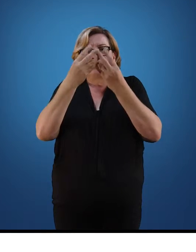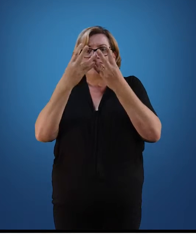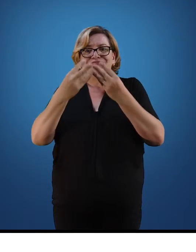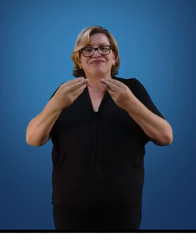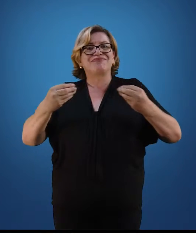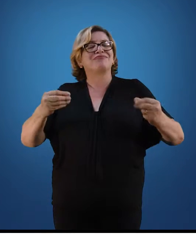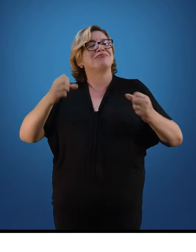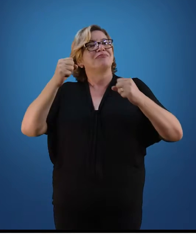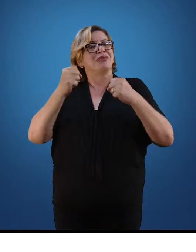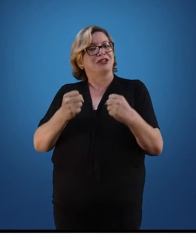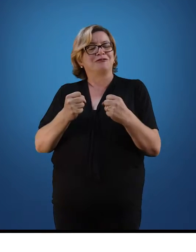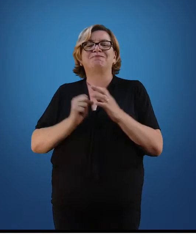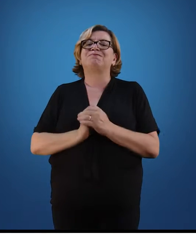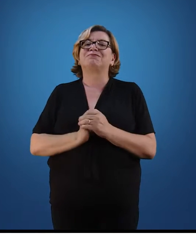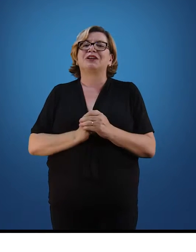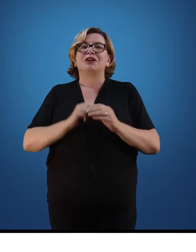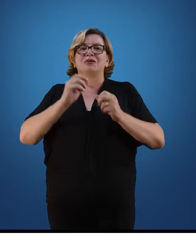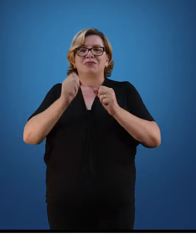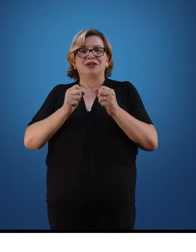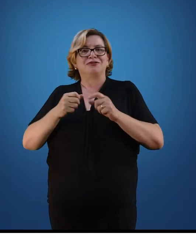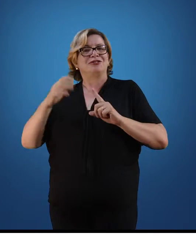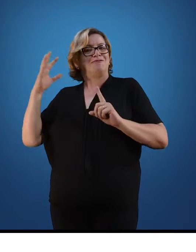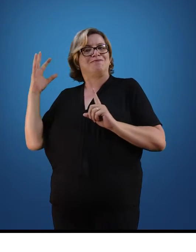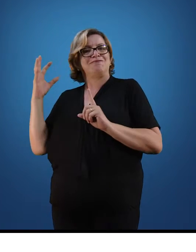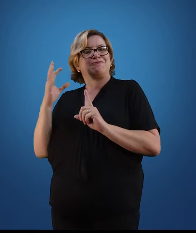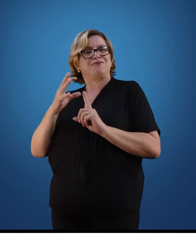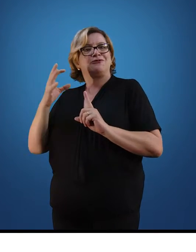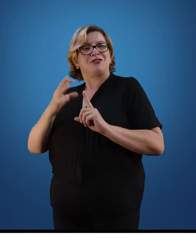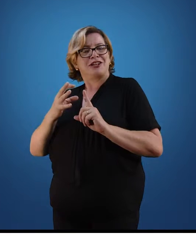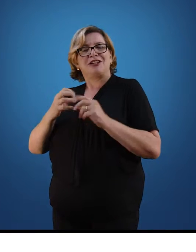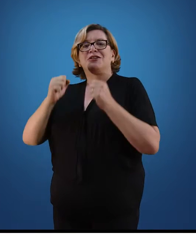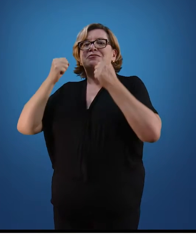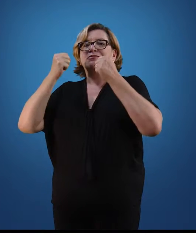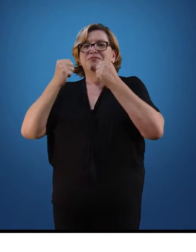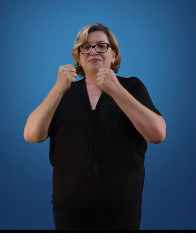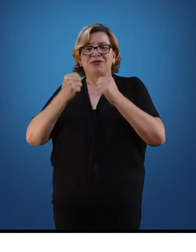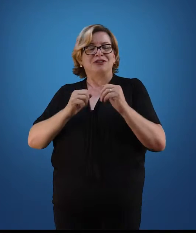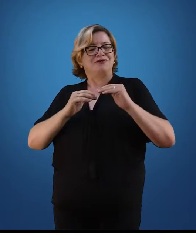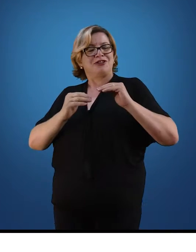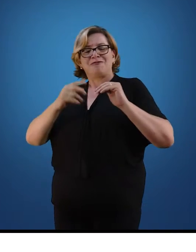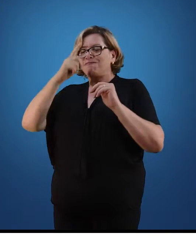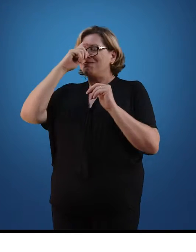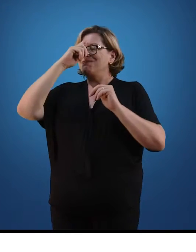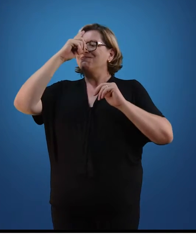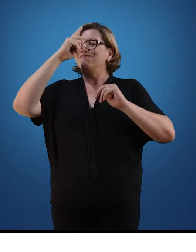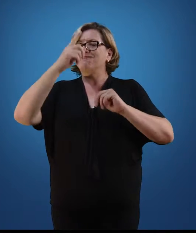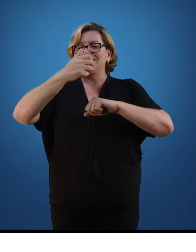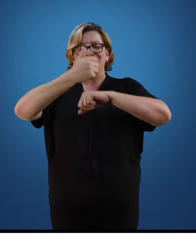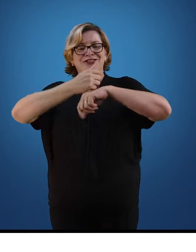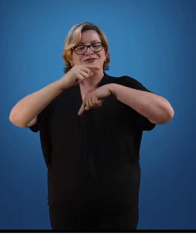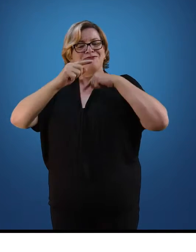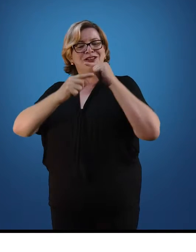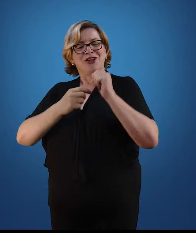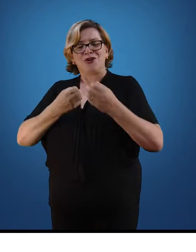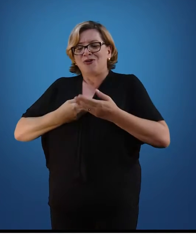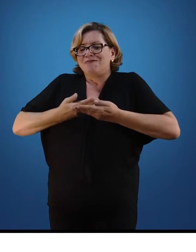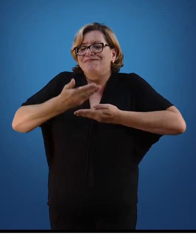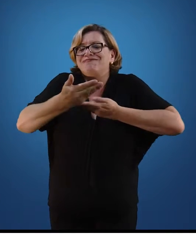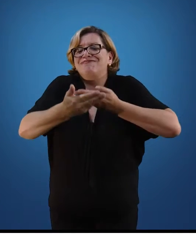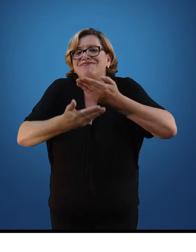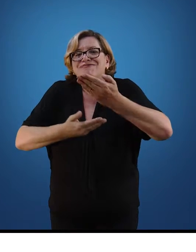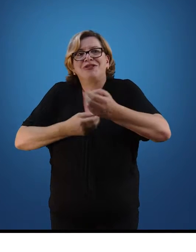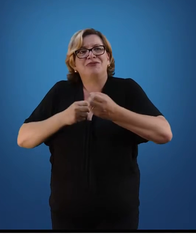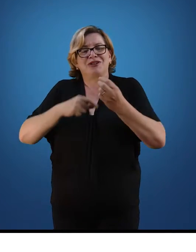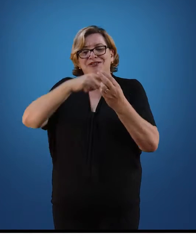minimizadas. Pode ser pelo modo coercitivo, pode ser pela hierarquia, pode ser pela negociação, pode ser